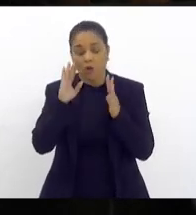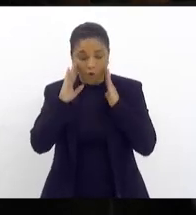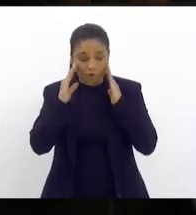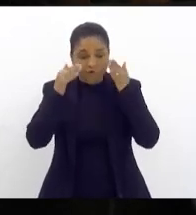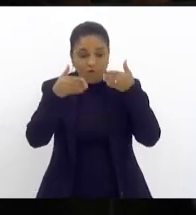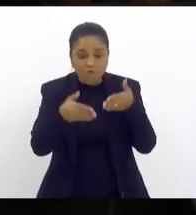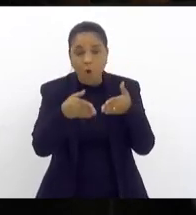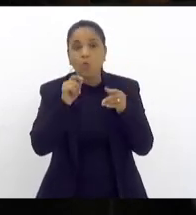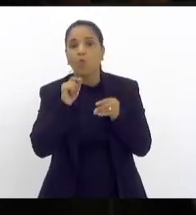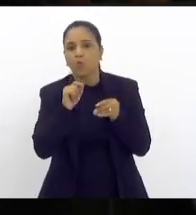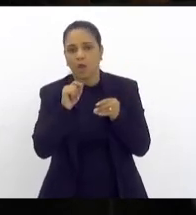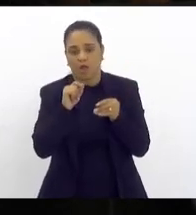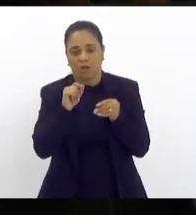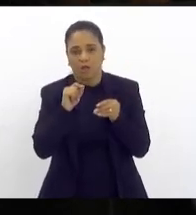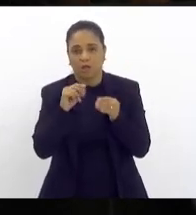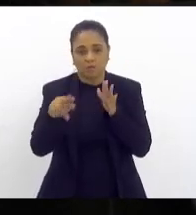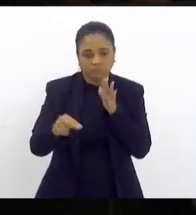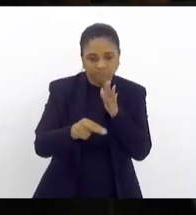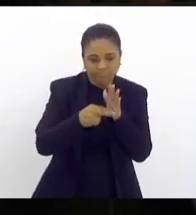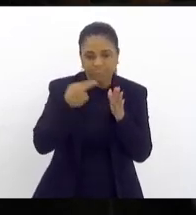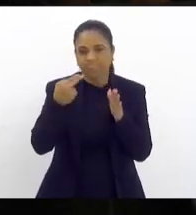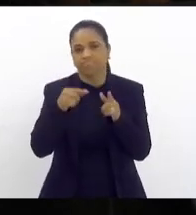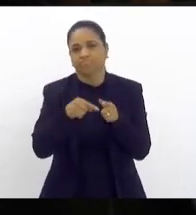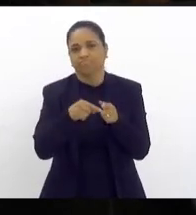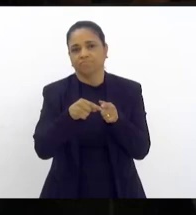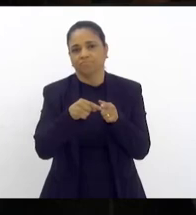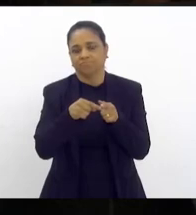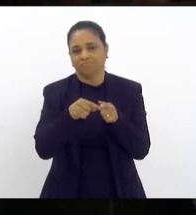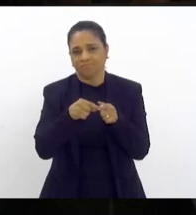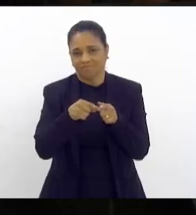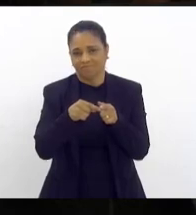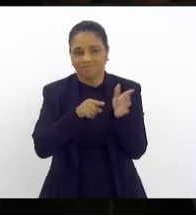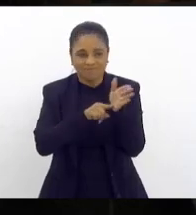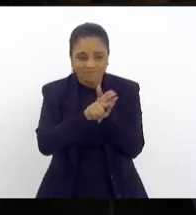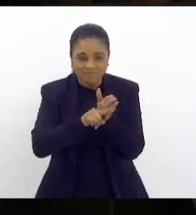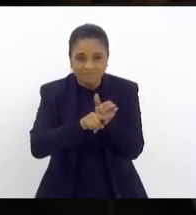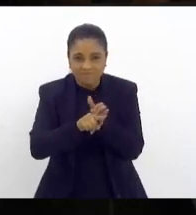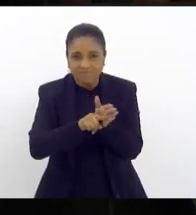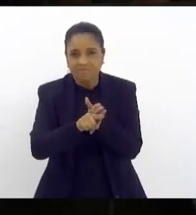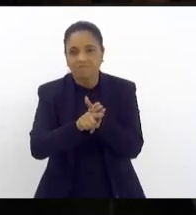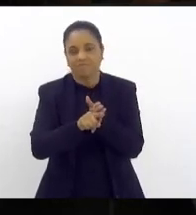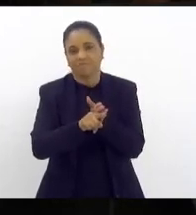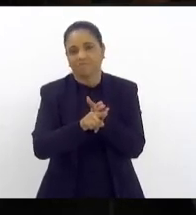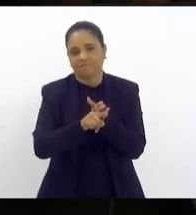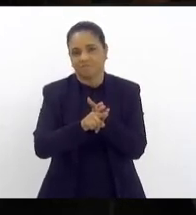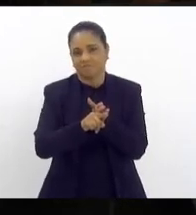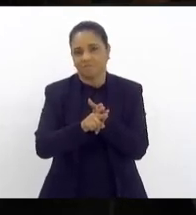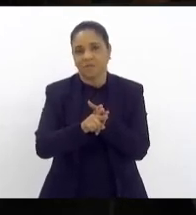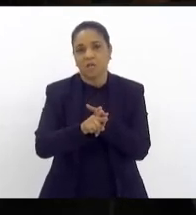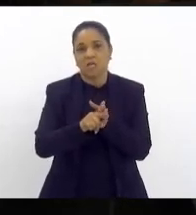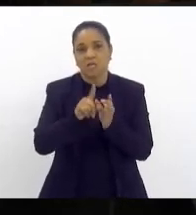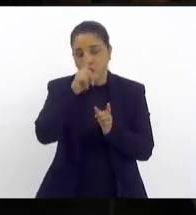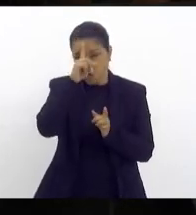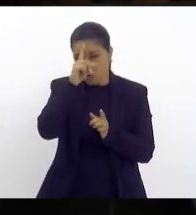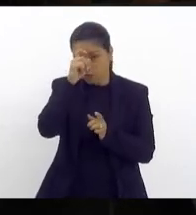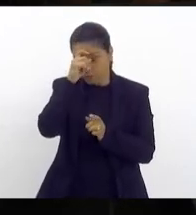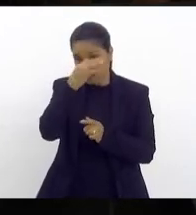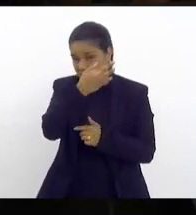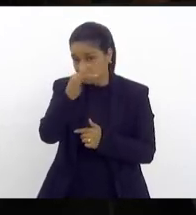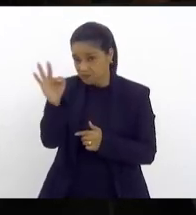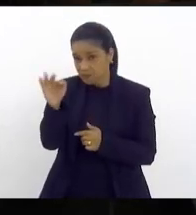para realização dos procedimentos de alta complexidade é que dizem respeito ao perfil desses hospitais as